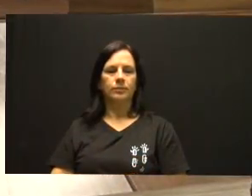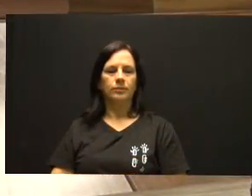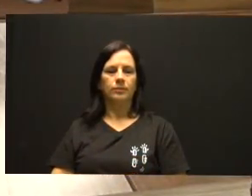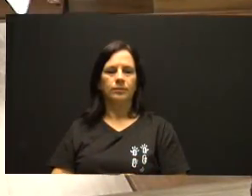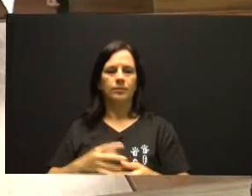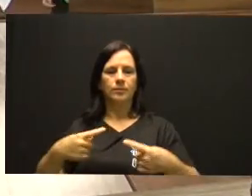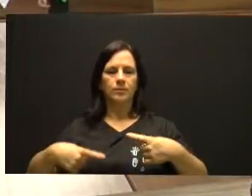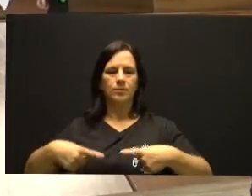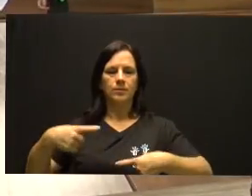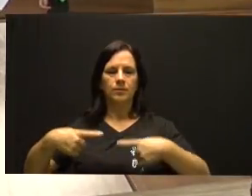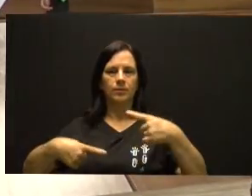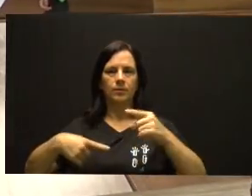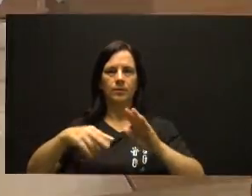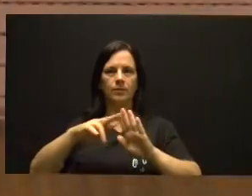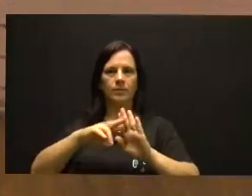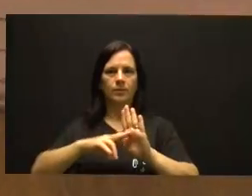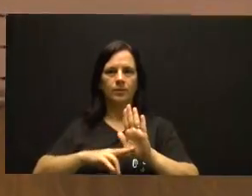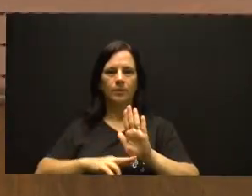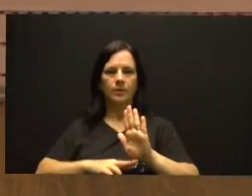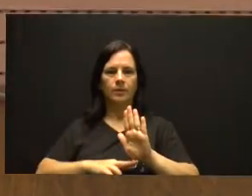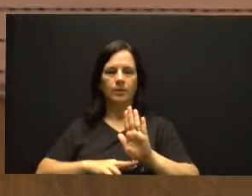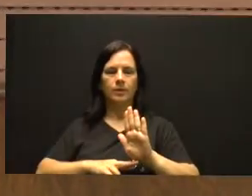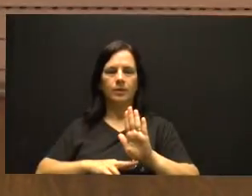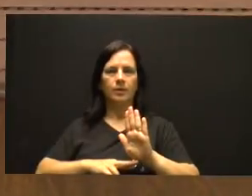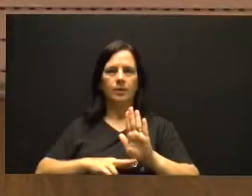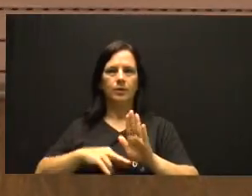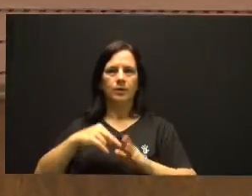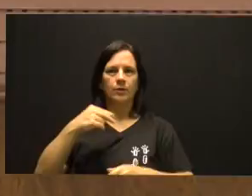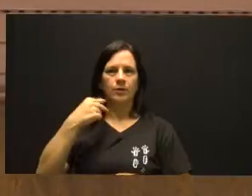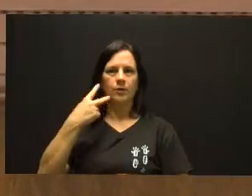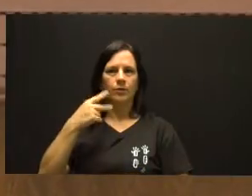Em discussão, o requerimento. Com a palavra, vereador Lalá.